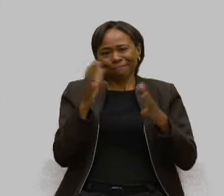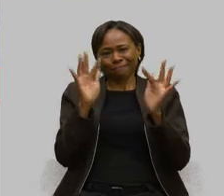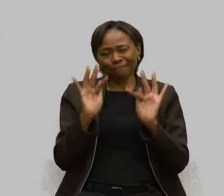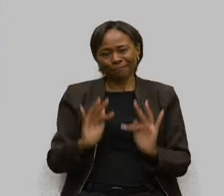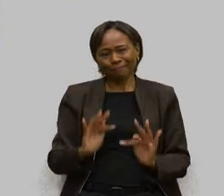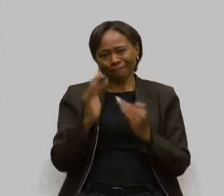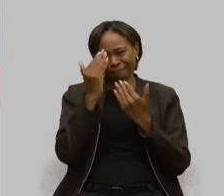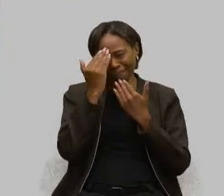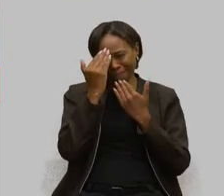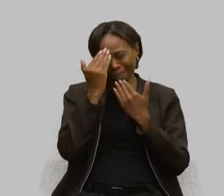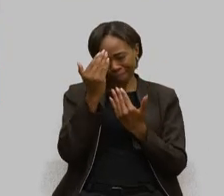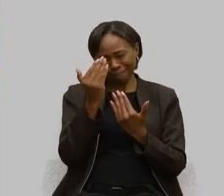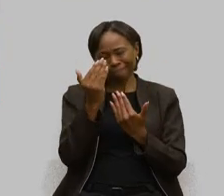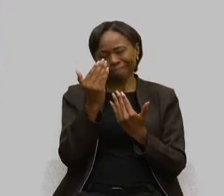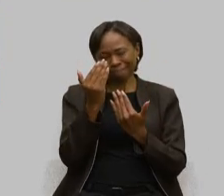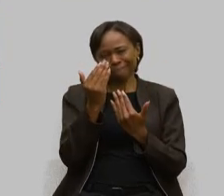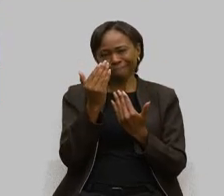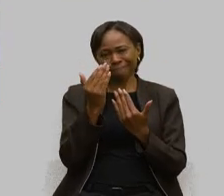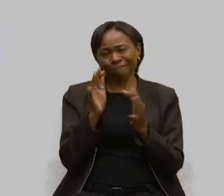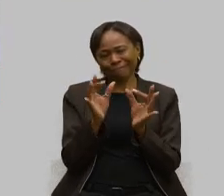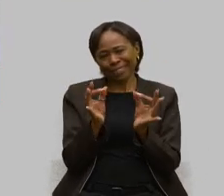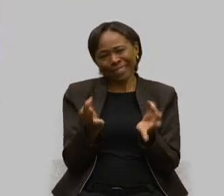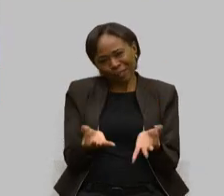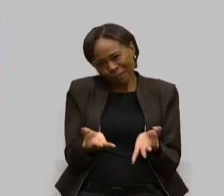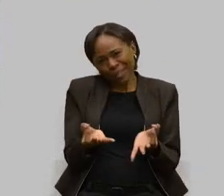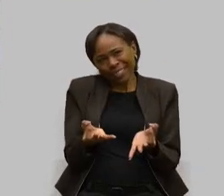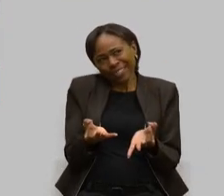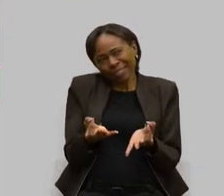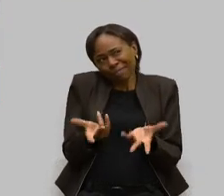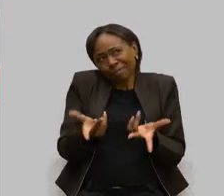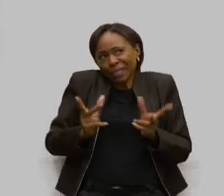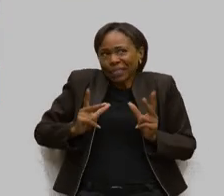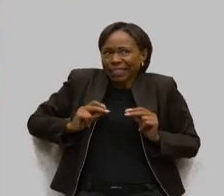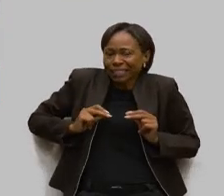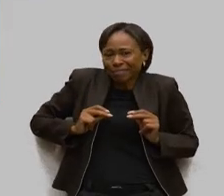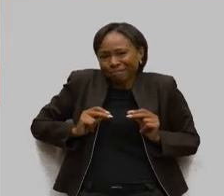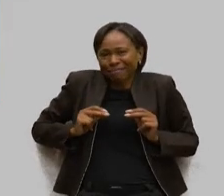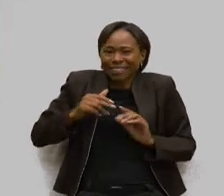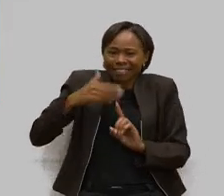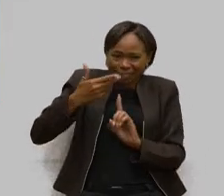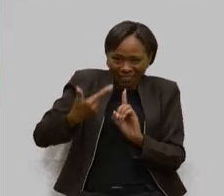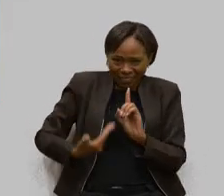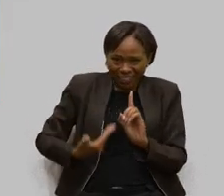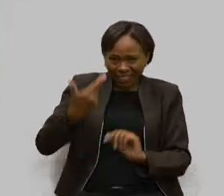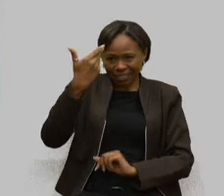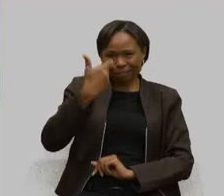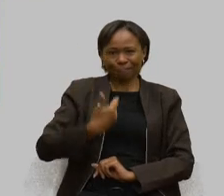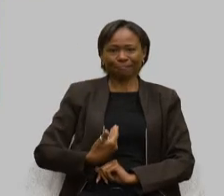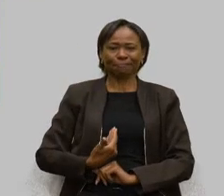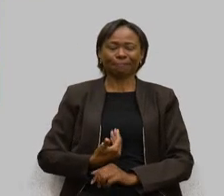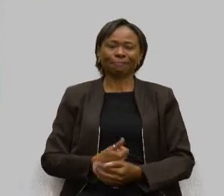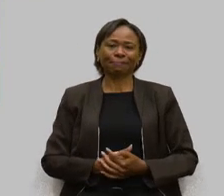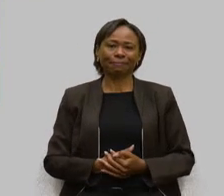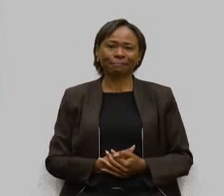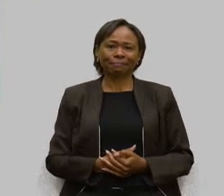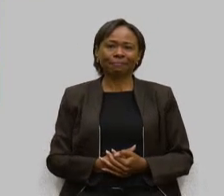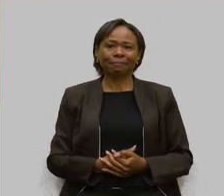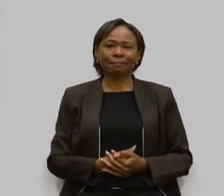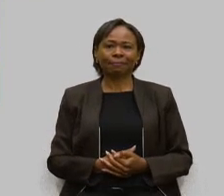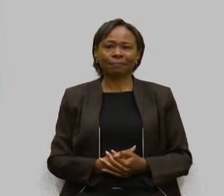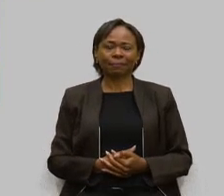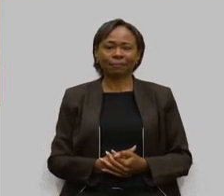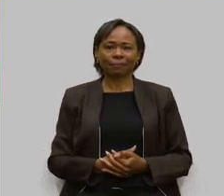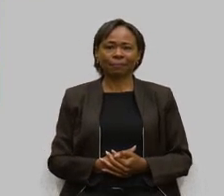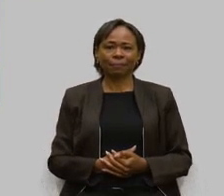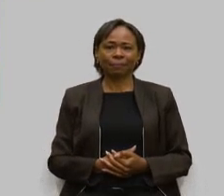muito a essa singela e não sei se merecida homenagem eh